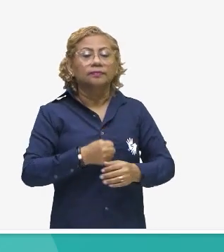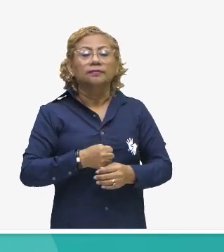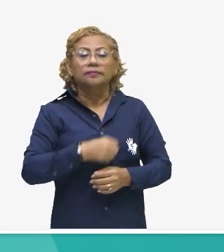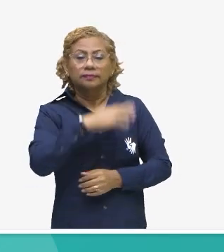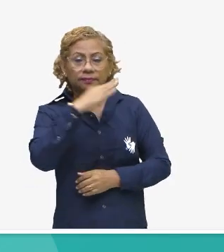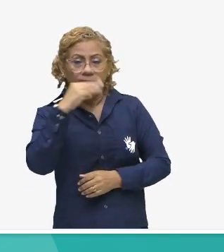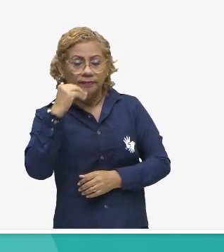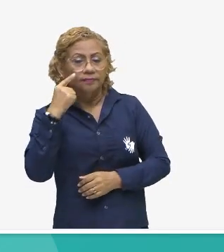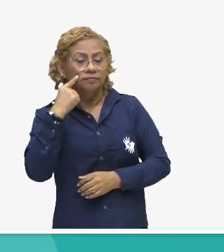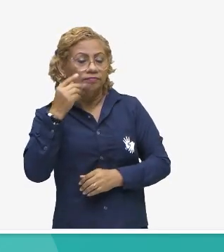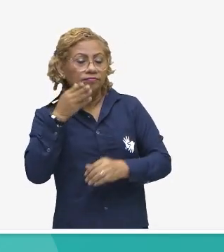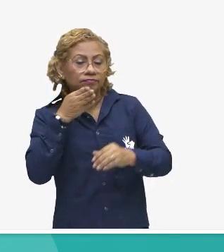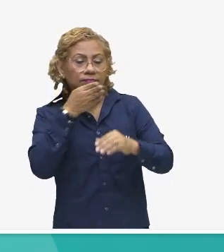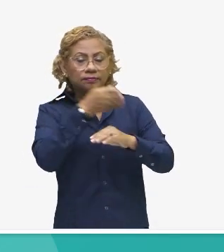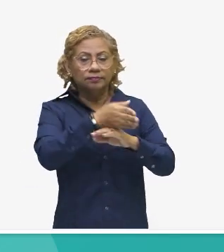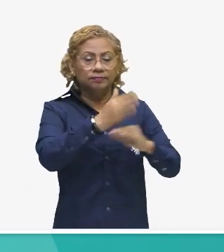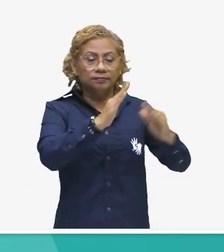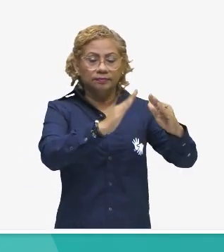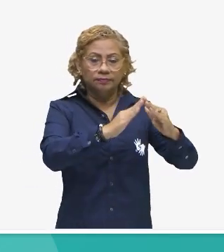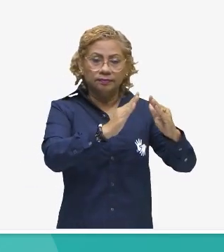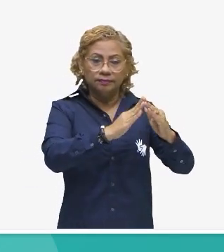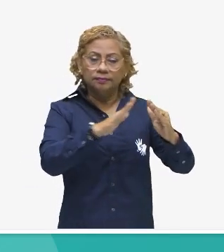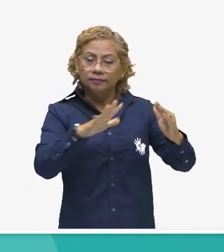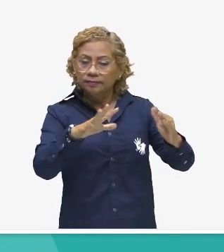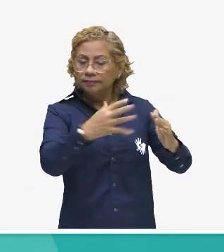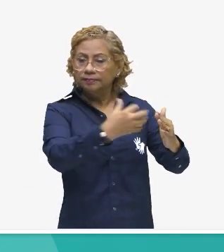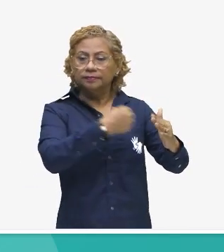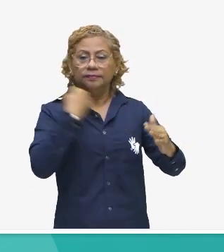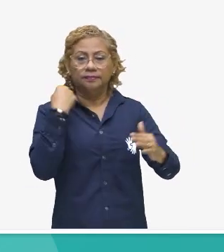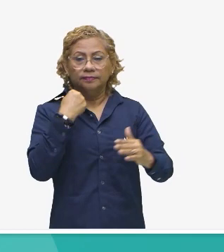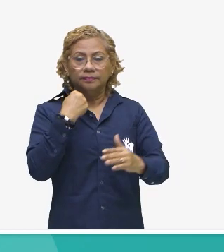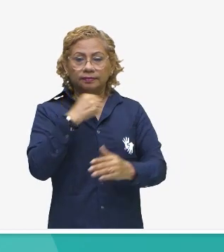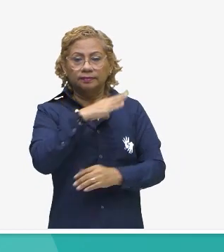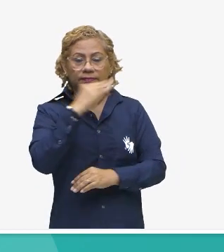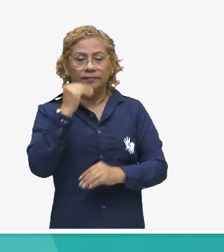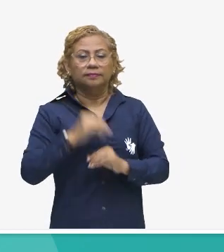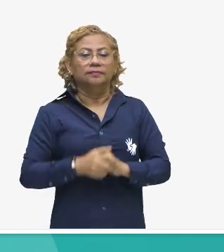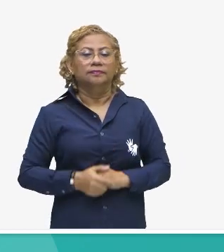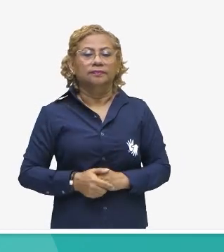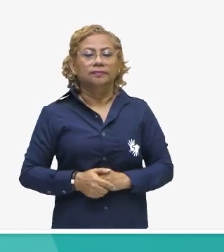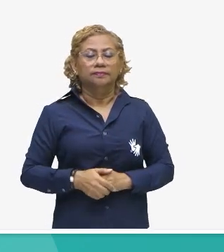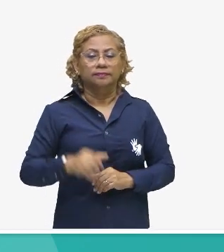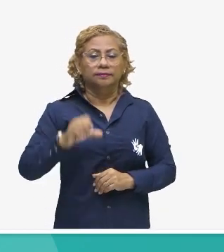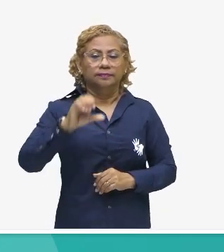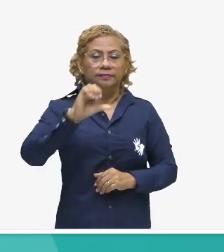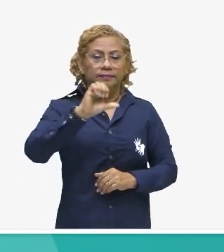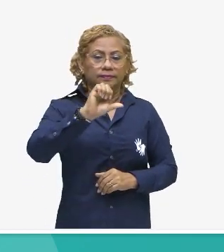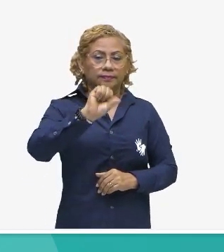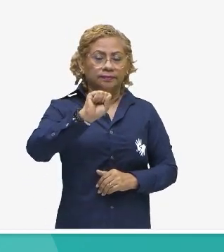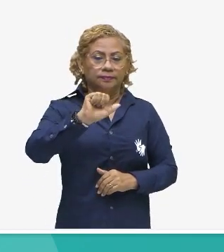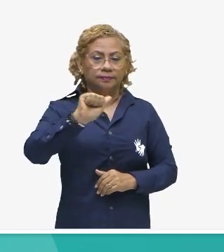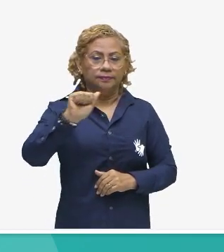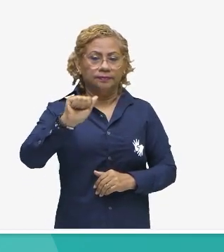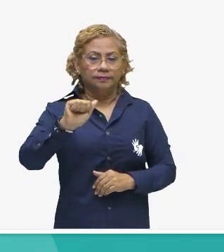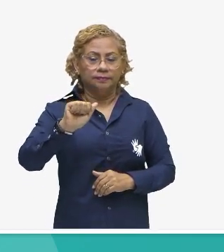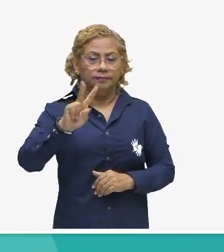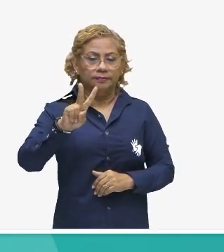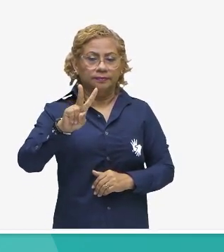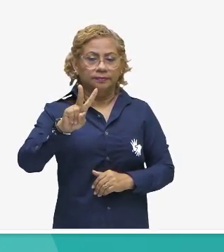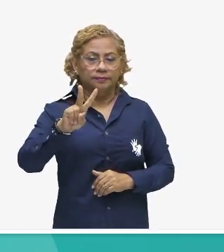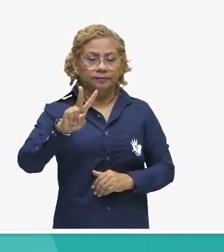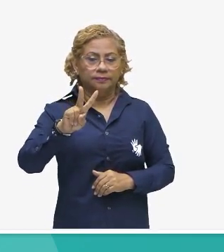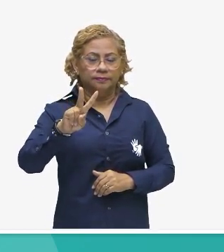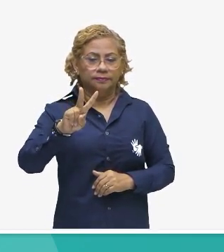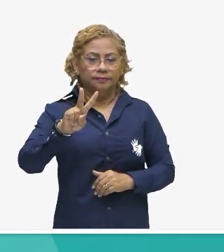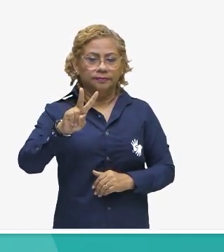na casa e salvaria. Então, salvaria aqui, olha, futuro. E o presente, quando fala